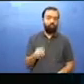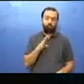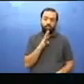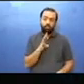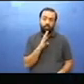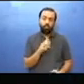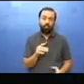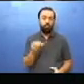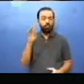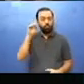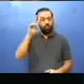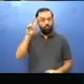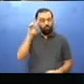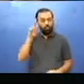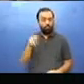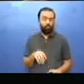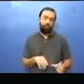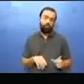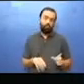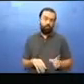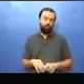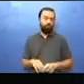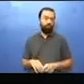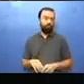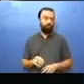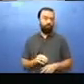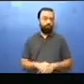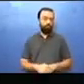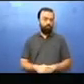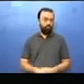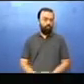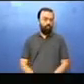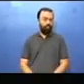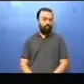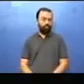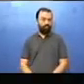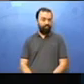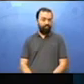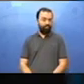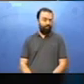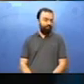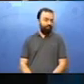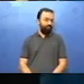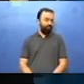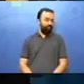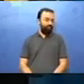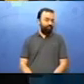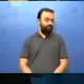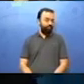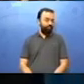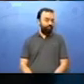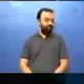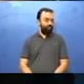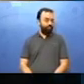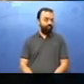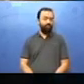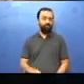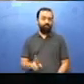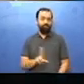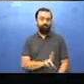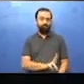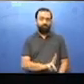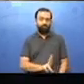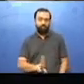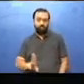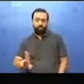ou não. Se sim, eles aprenderam uma nova, e se não, vocês apresentaram ali só uma história de cordel muito divertida. Aqui ao final da página, vocês vão